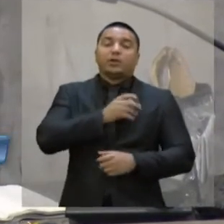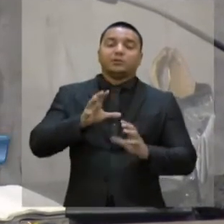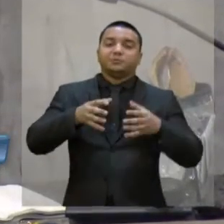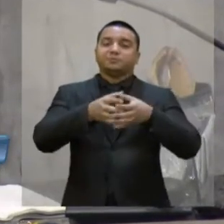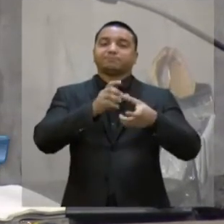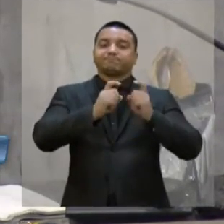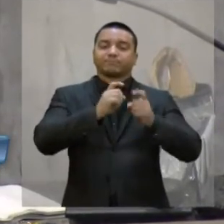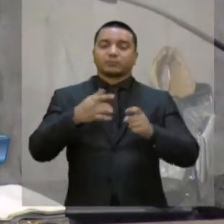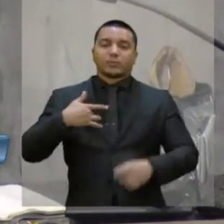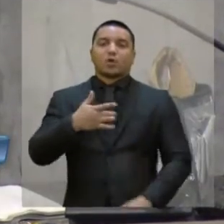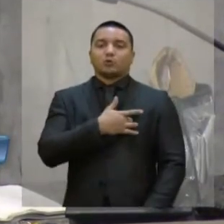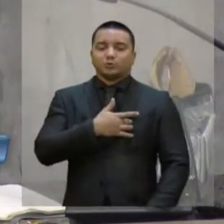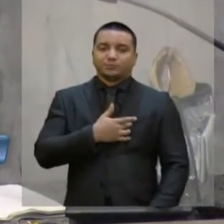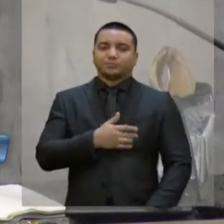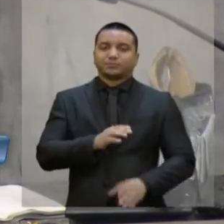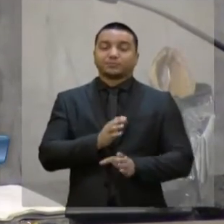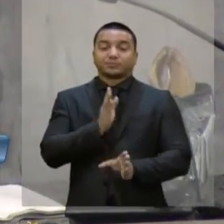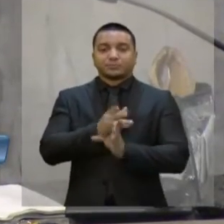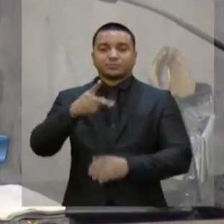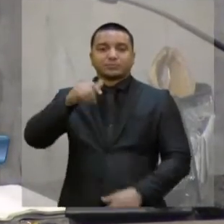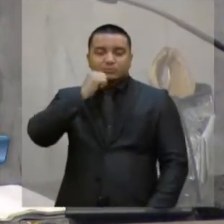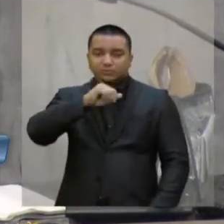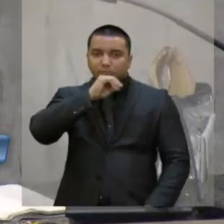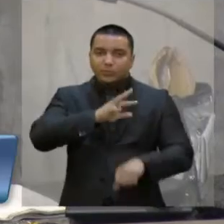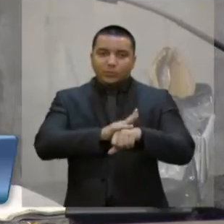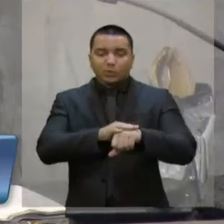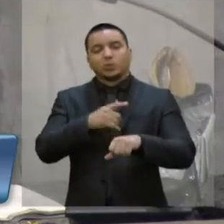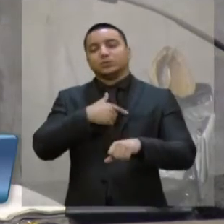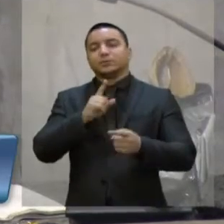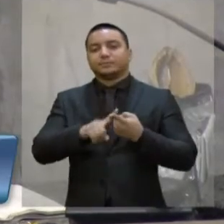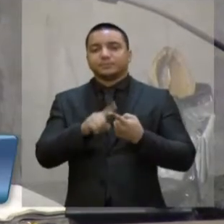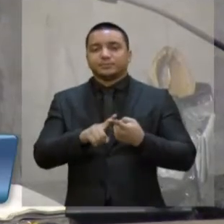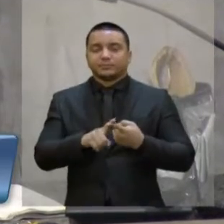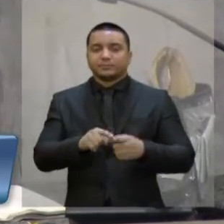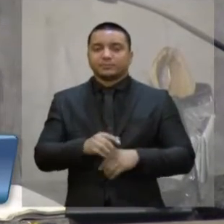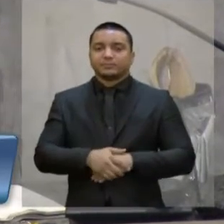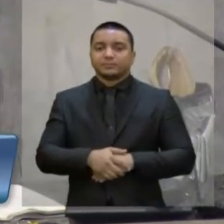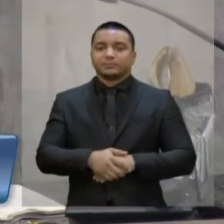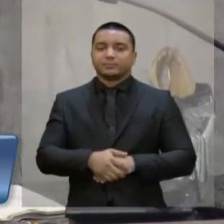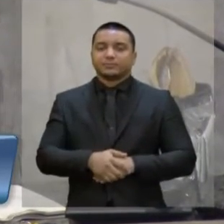Comissão de Saúde, enquanto você... porque a sua mãe está doente, eu dou essa